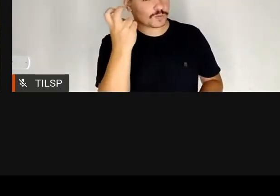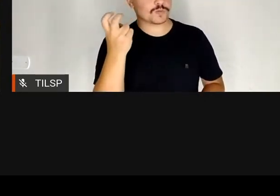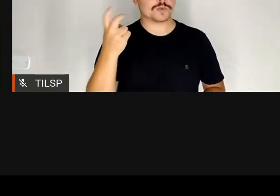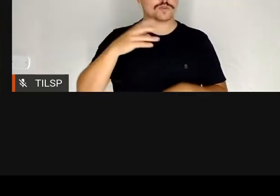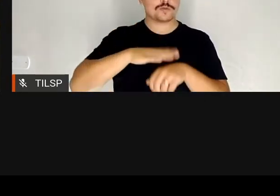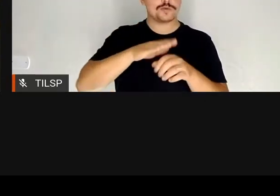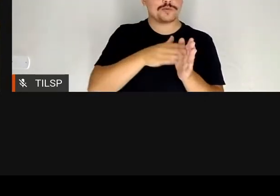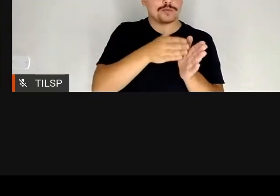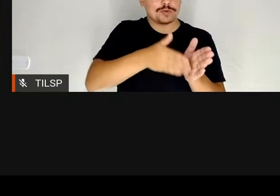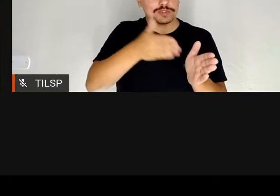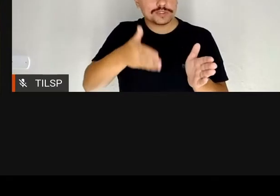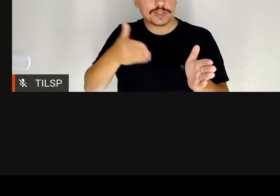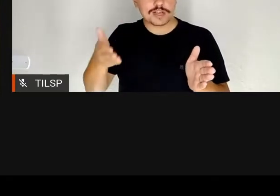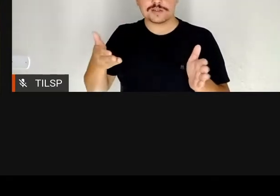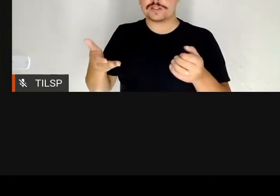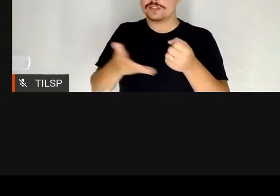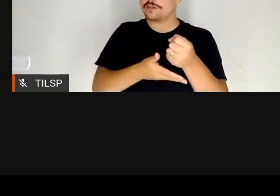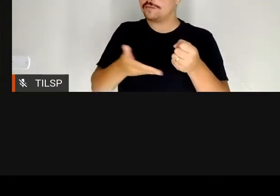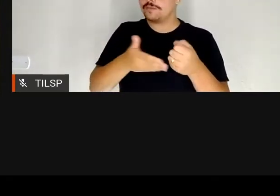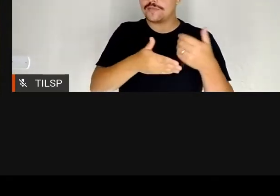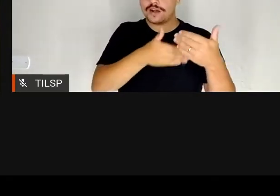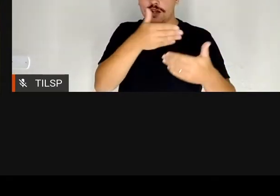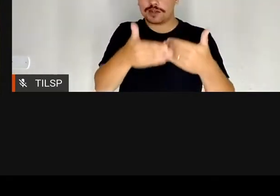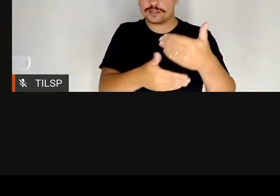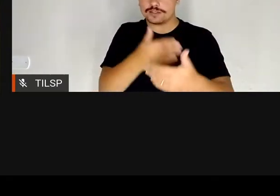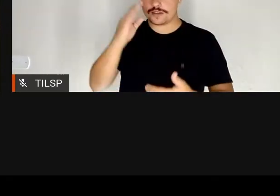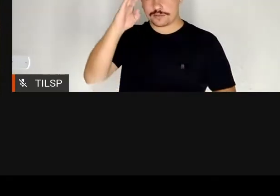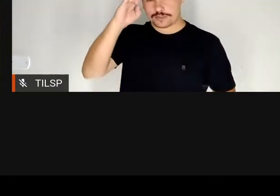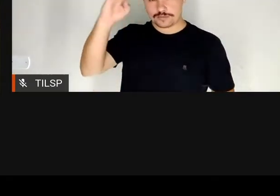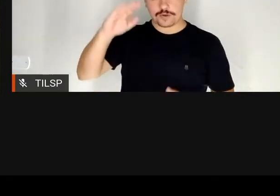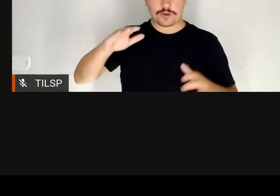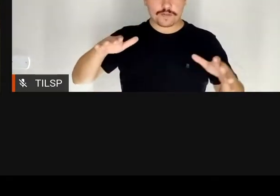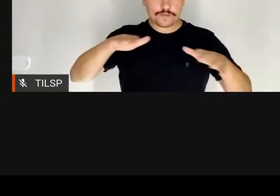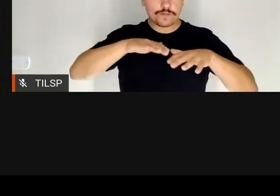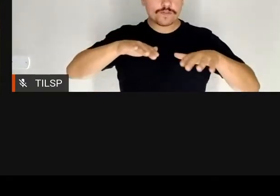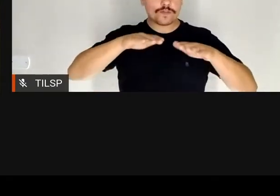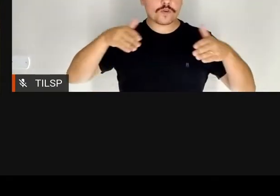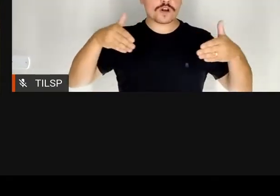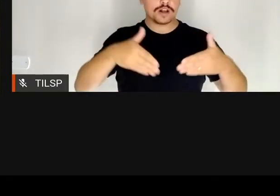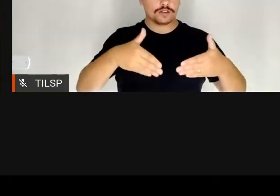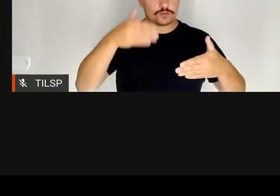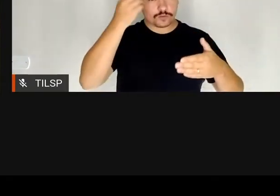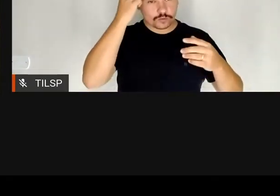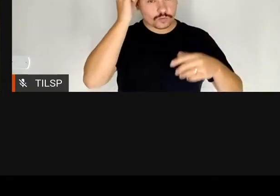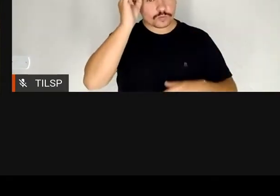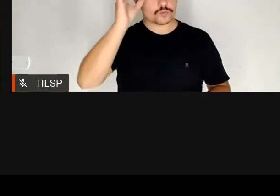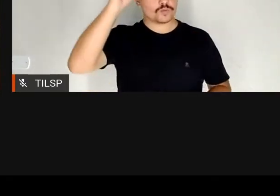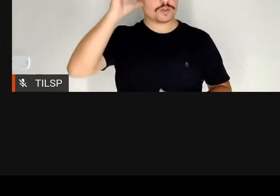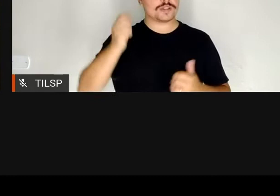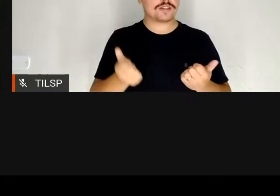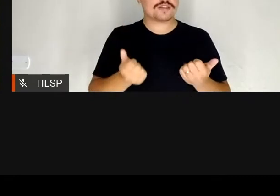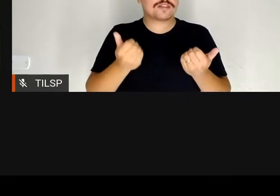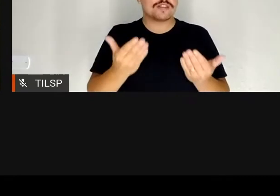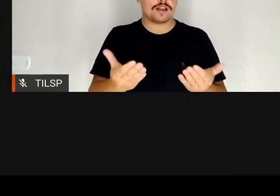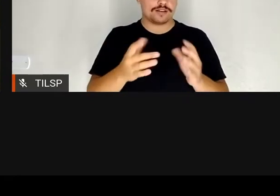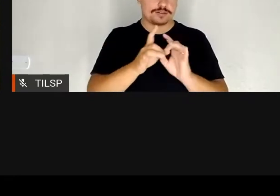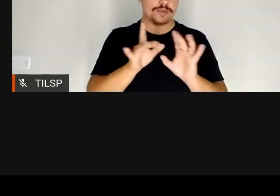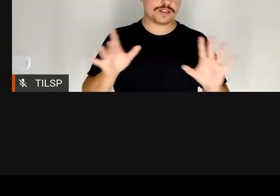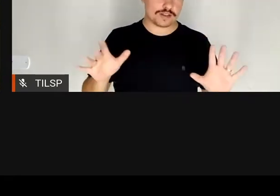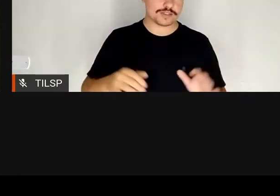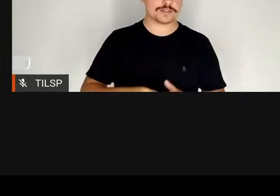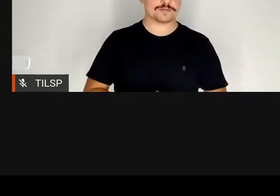e dessa base fundamental, né, para a cultura, que é a liberdade, né. Então, com isso, eu